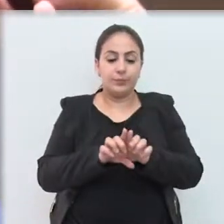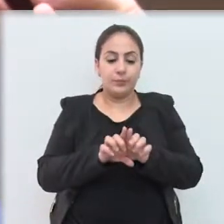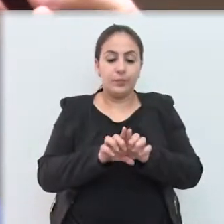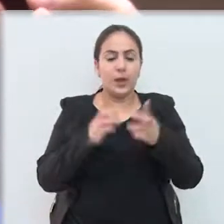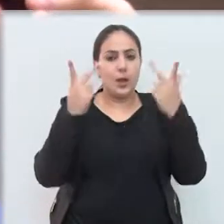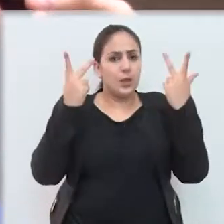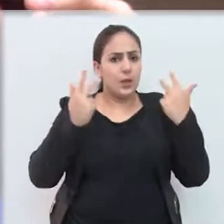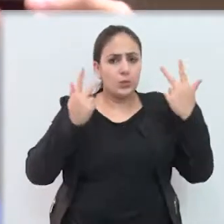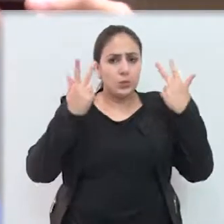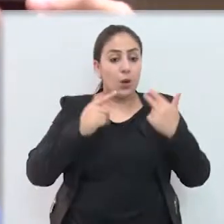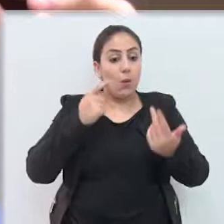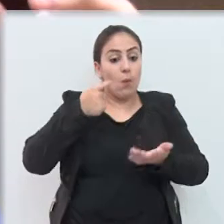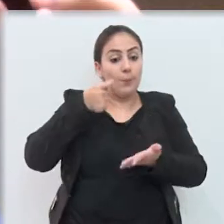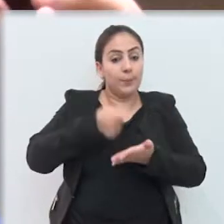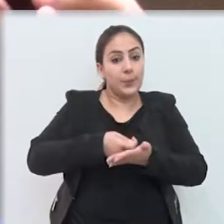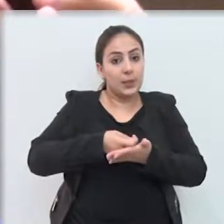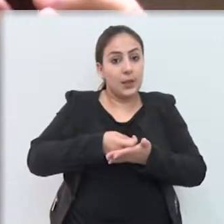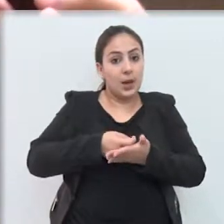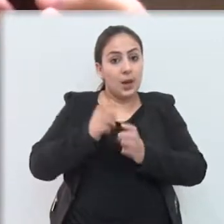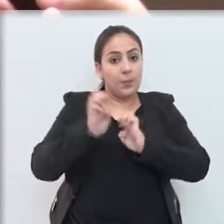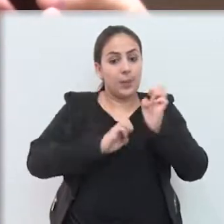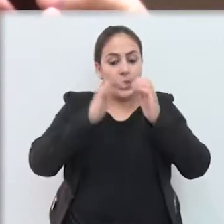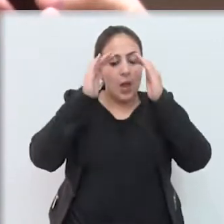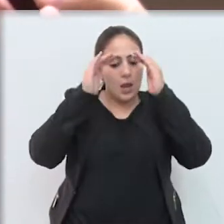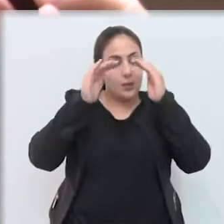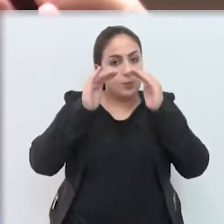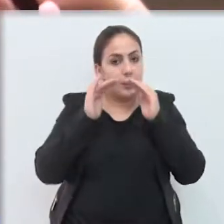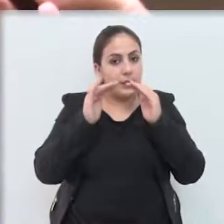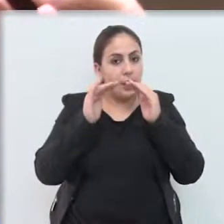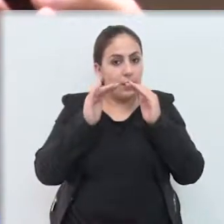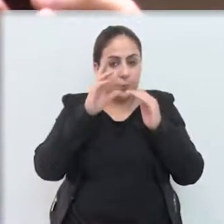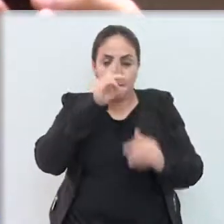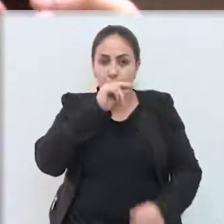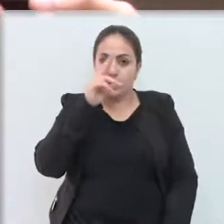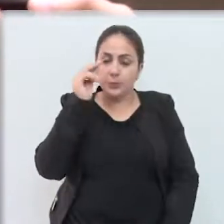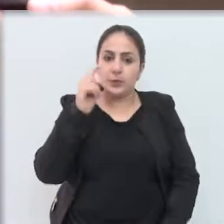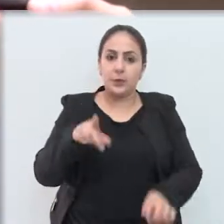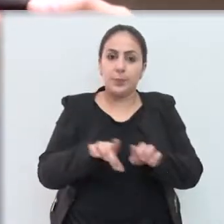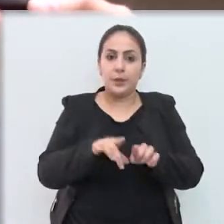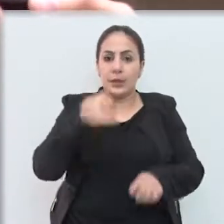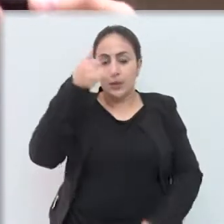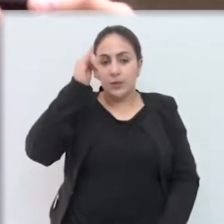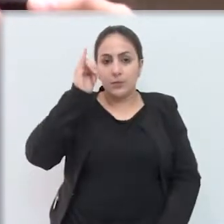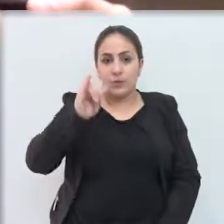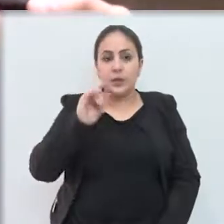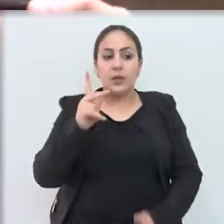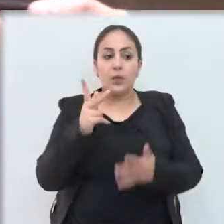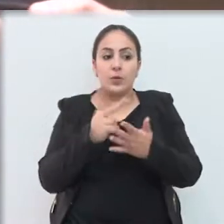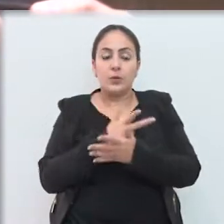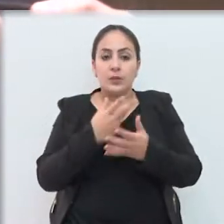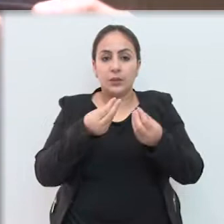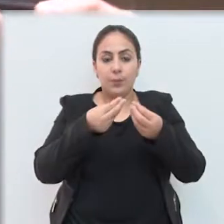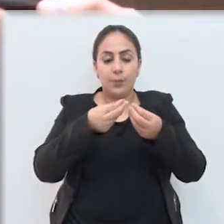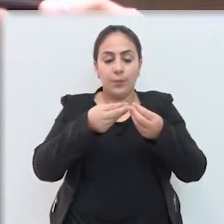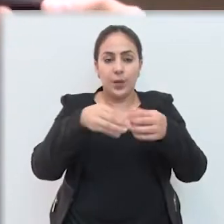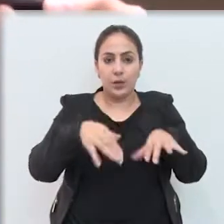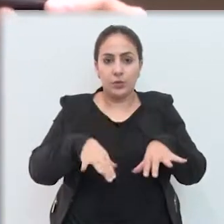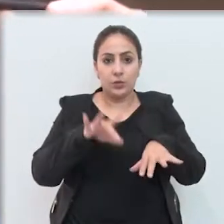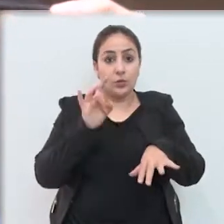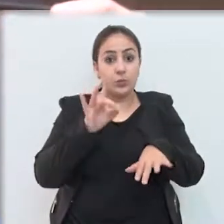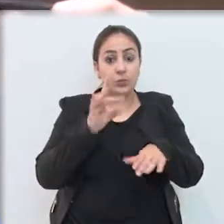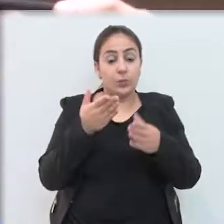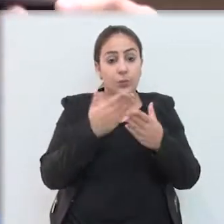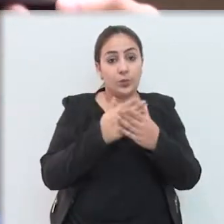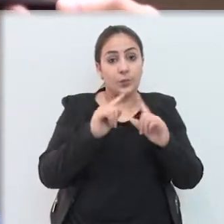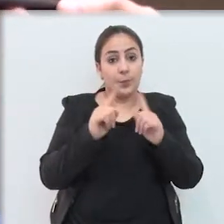naturalmente, obriga a empresa a respeitar o poder judiciário e impedir que haja exatamente um prejuízo não só